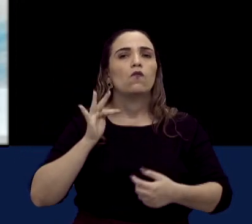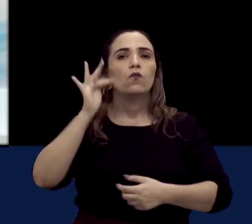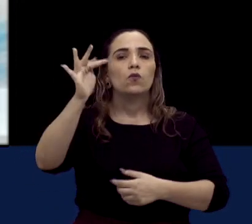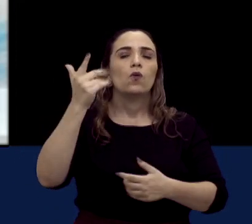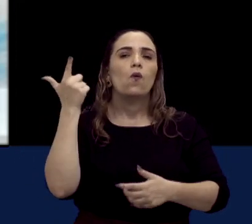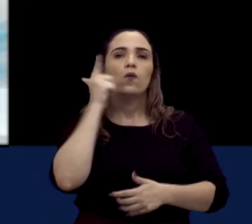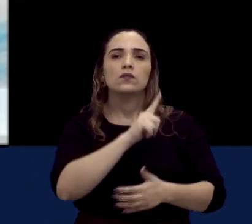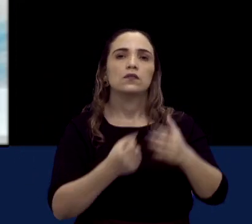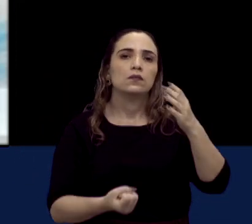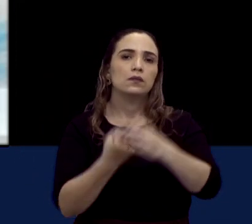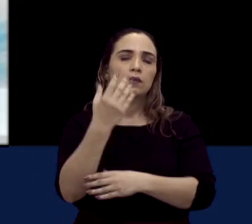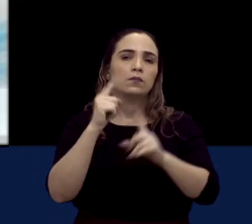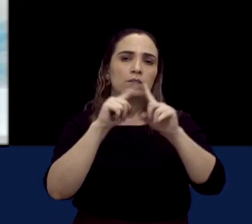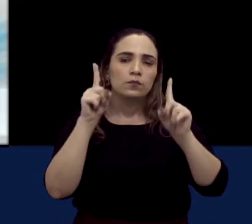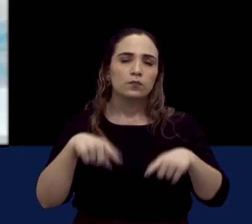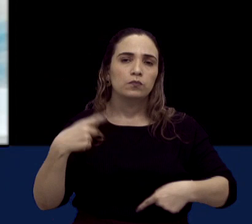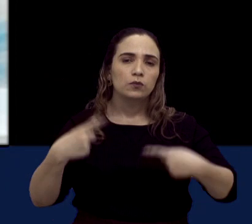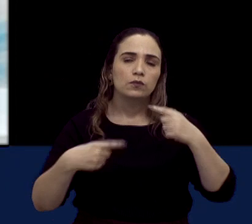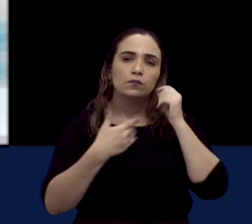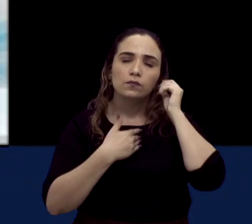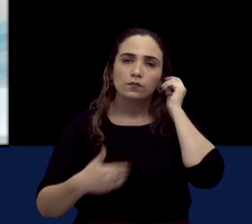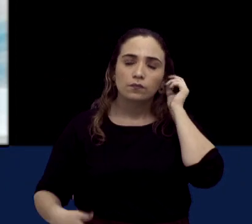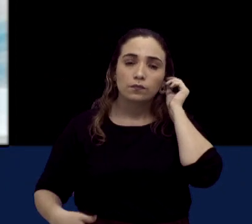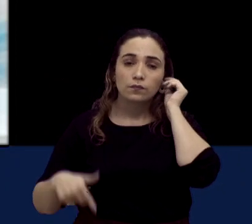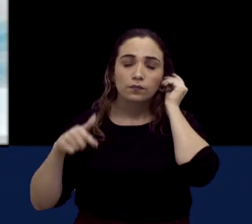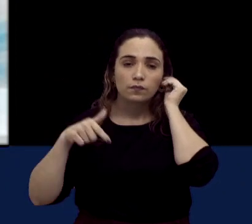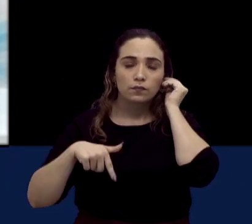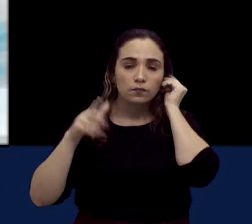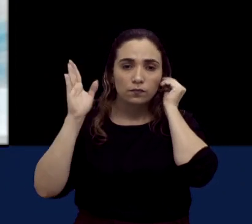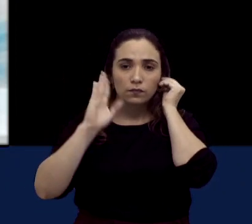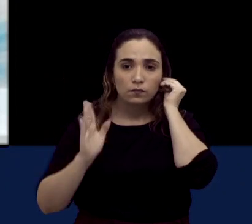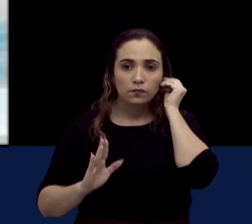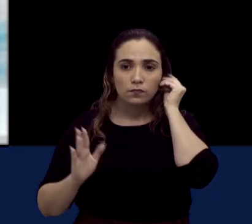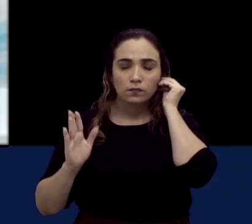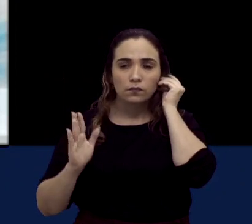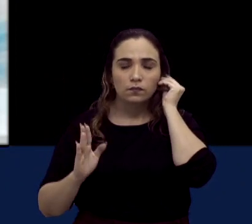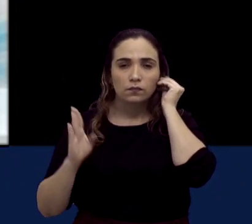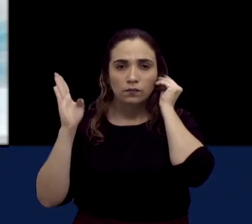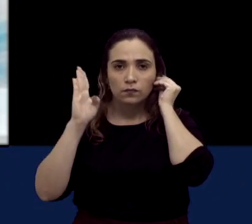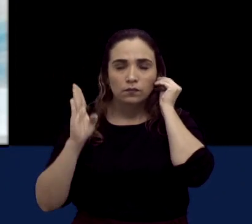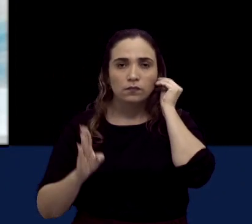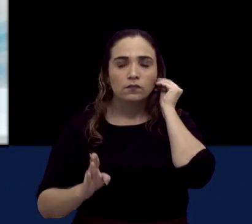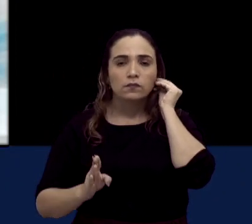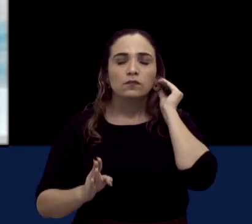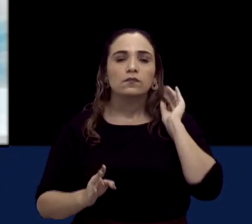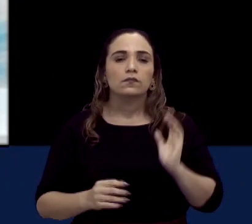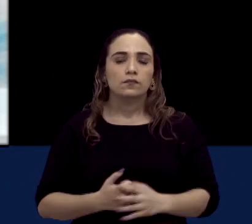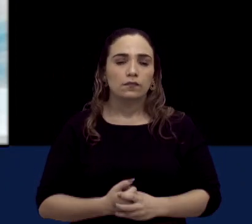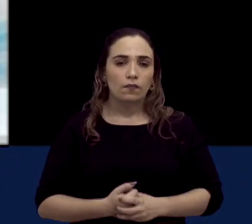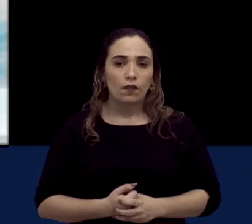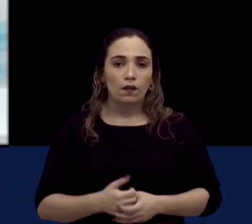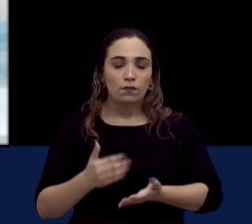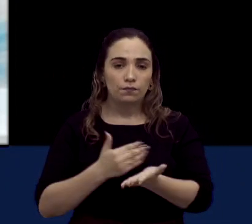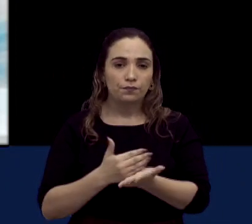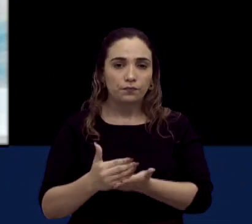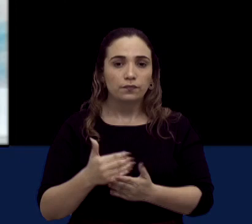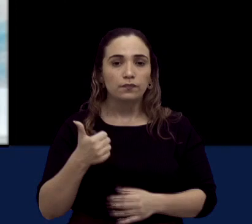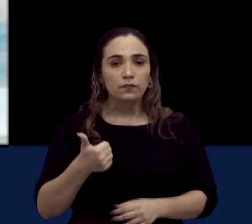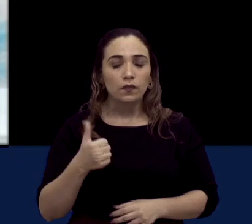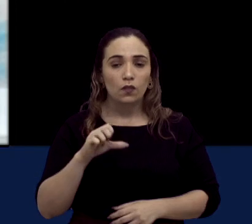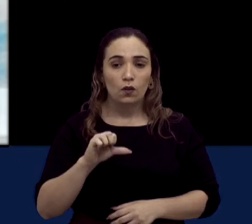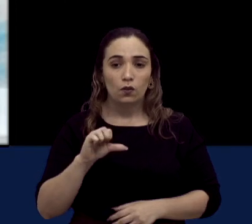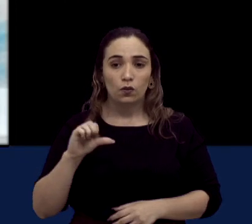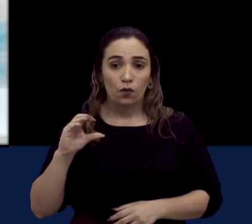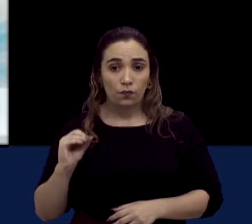públicas. No Brasil, chegando aqui no Brasil, esse processo inicia na década de